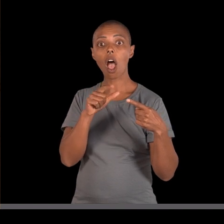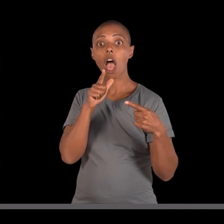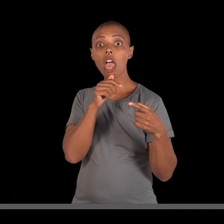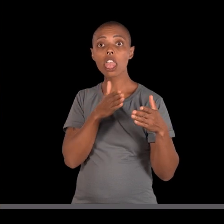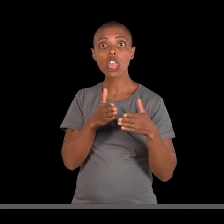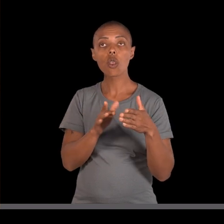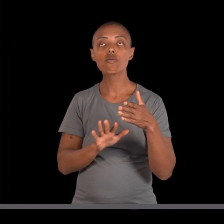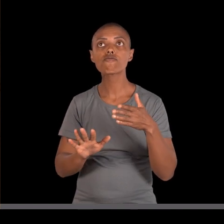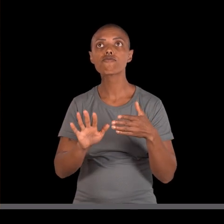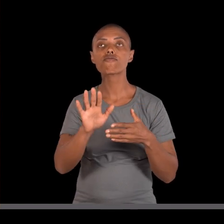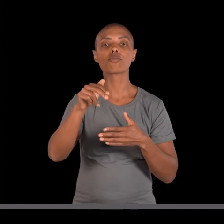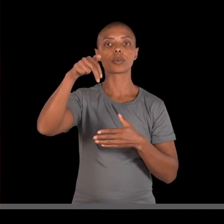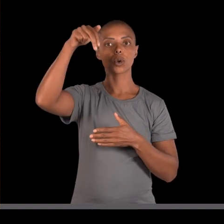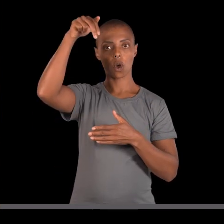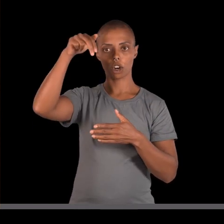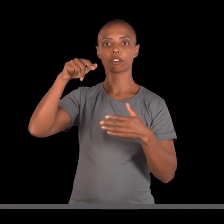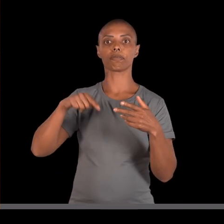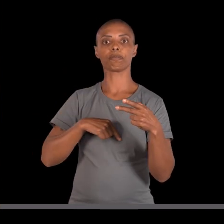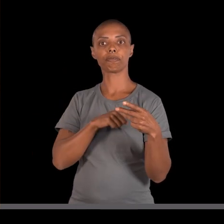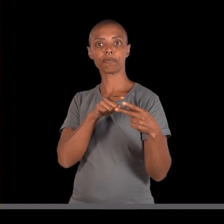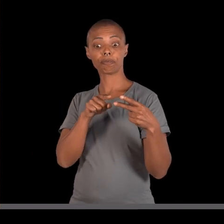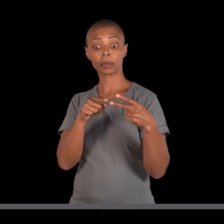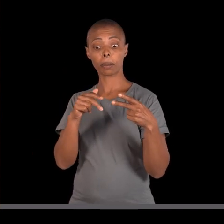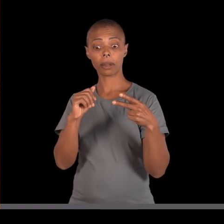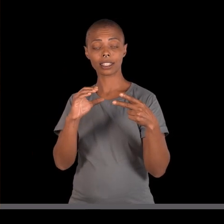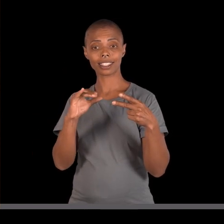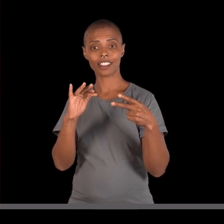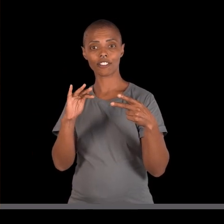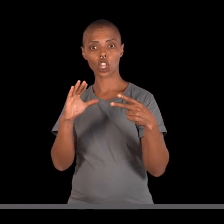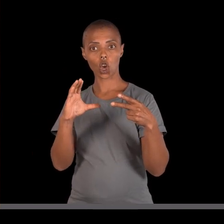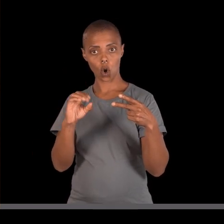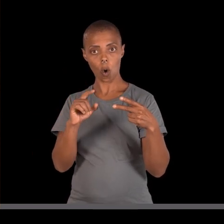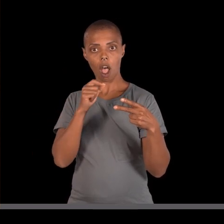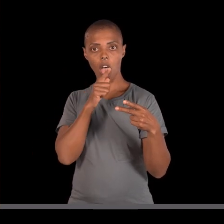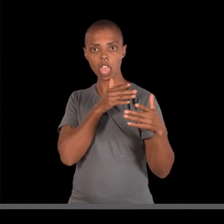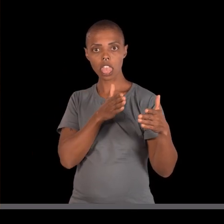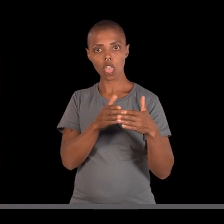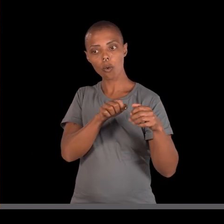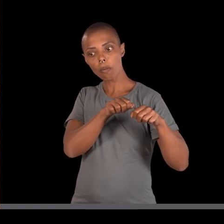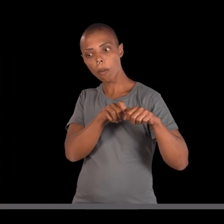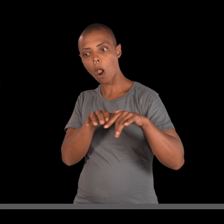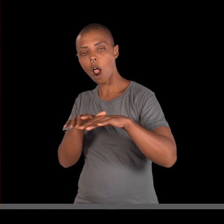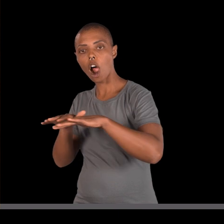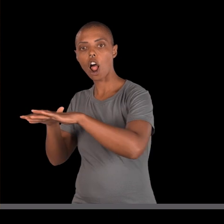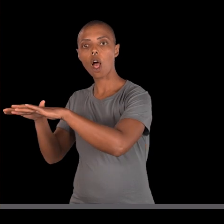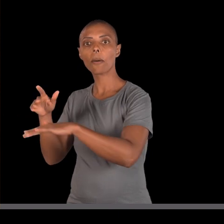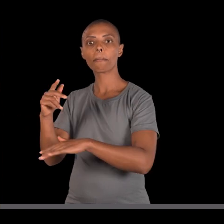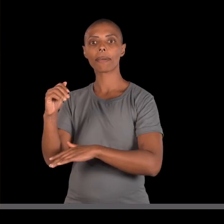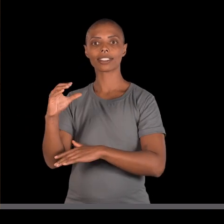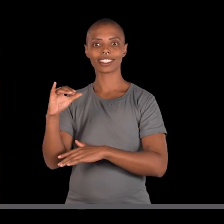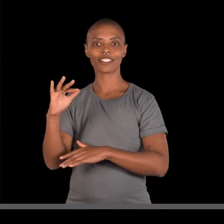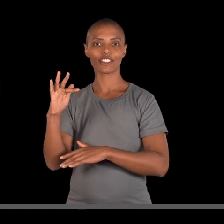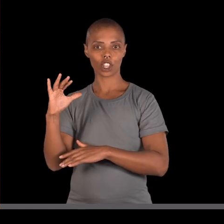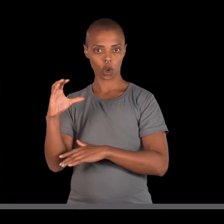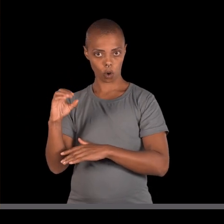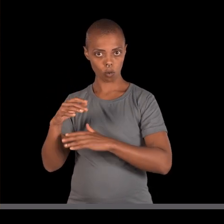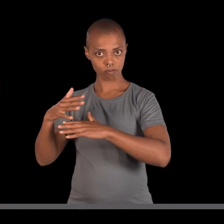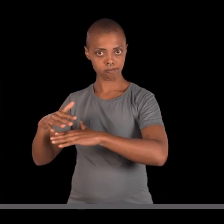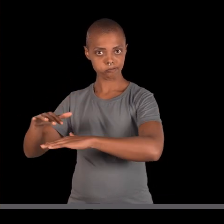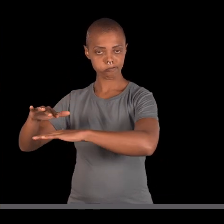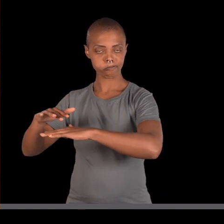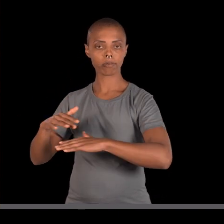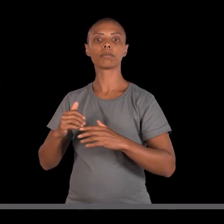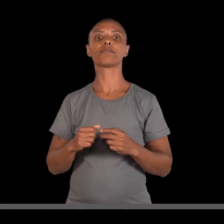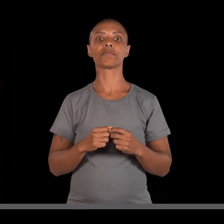extremo norte. Você vai ter a vertente do Pacífico, aqueles que vão para o Oceano Pacífico, como o Rio Colorado, por exemplo.